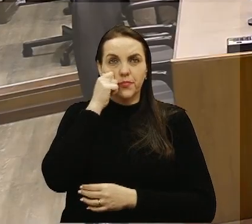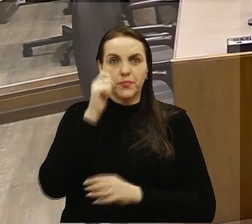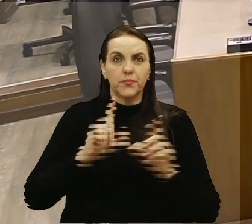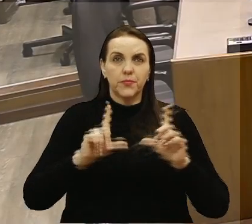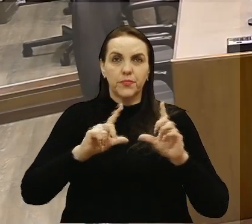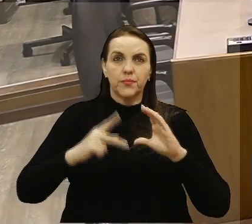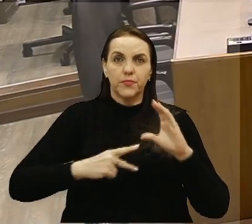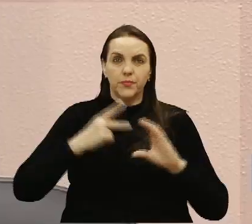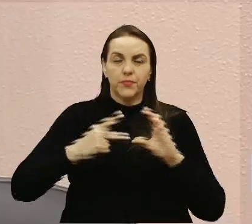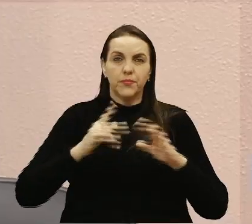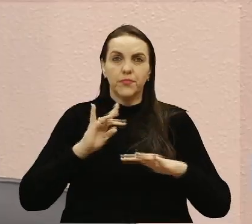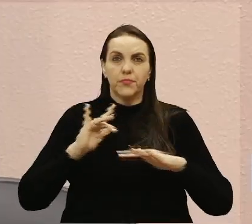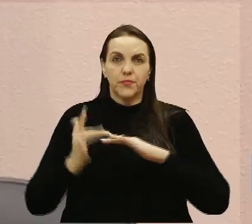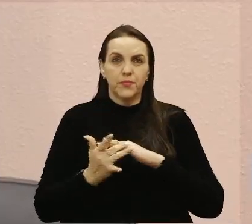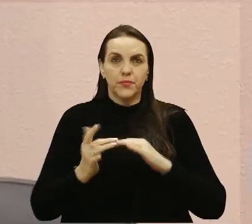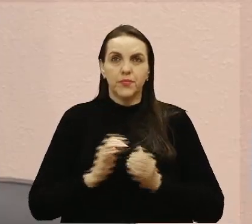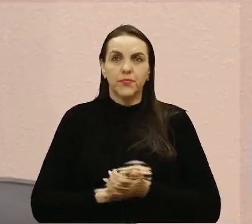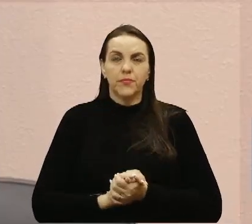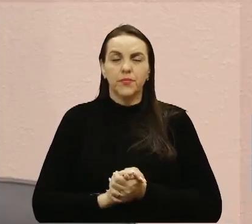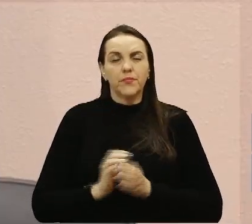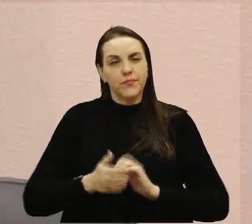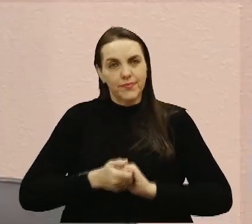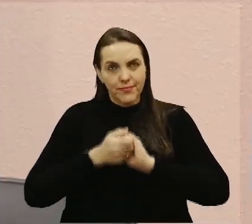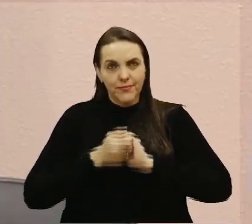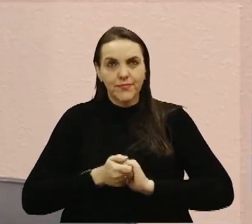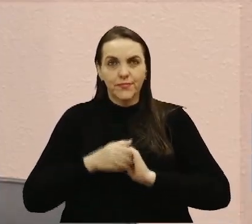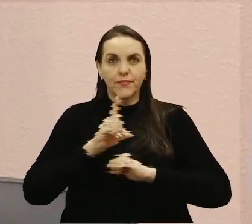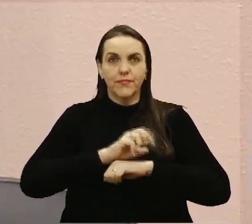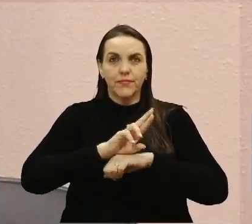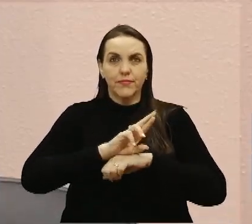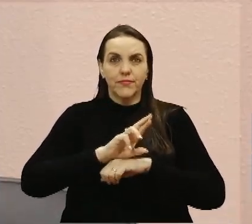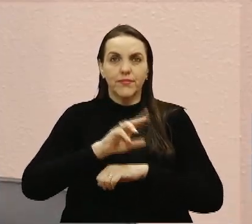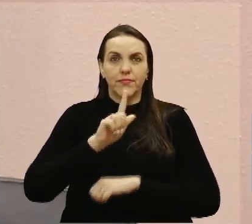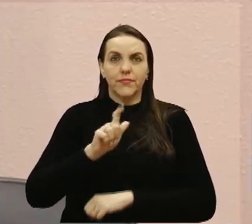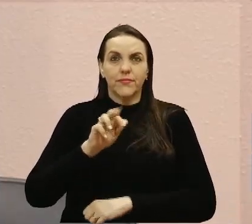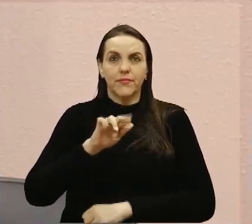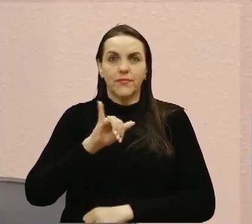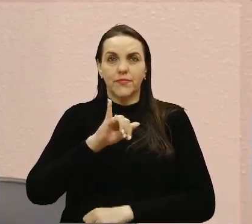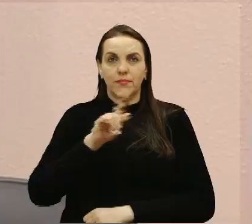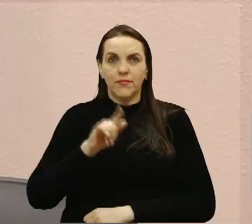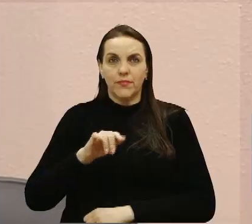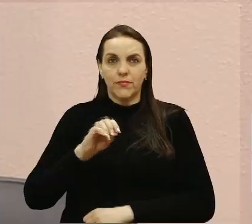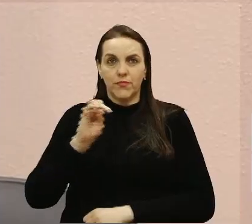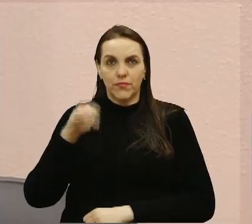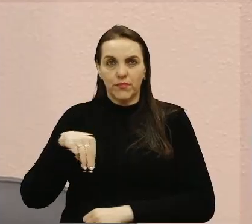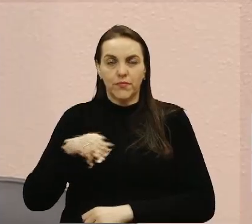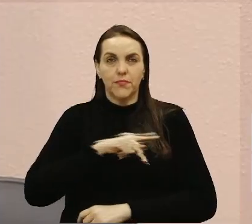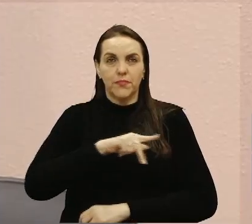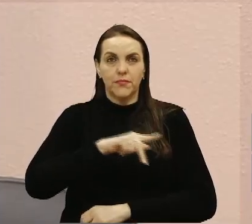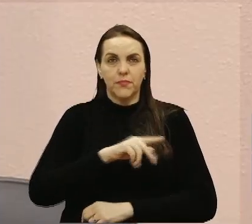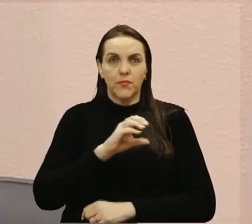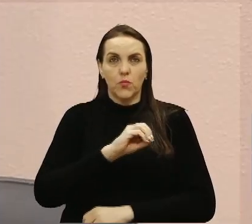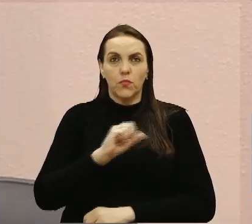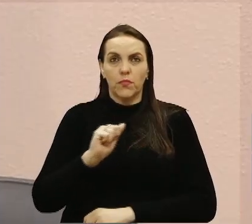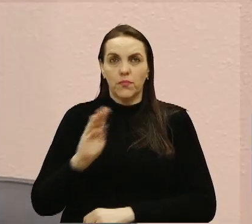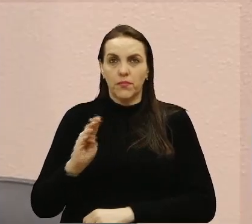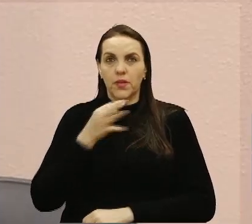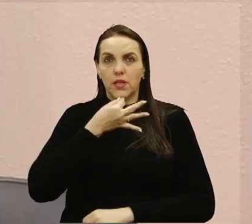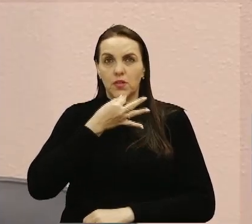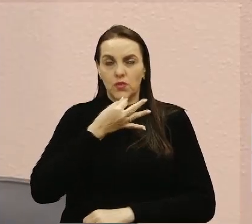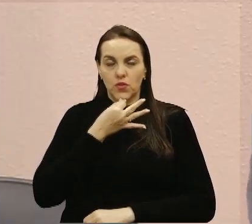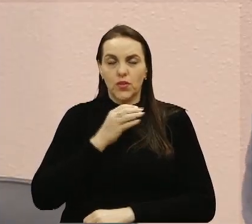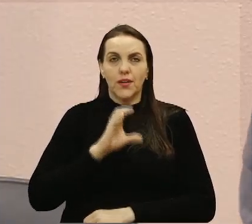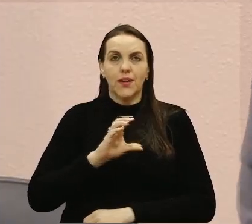Câmara, pelas redes sociais. Saudar aqui o doutor Maurício Graziotin, presidente da OAB Caxias do Sul, o doutor Catani, o